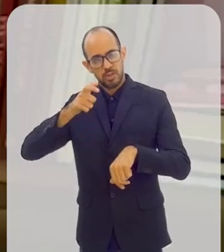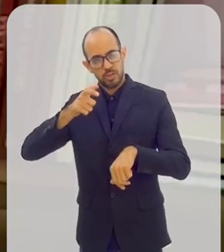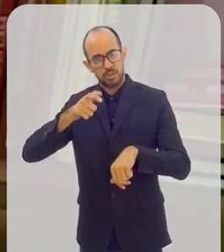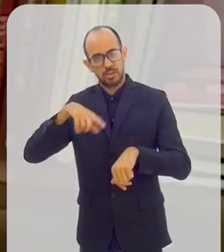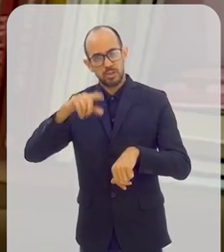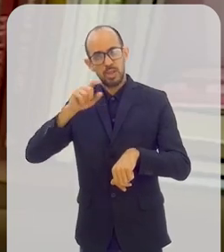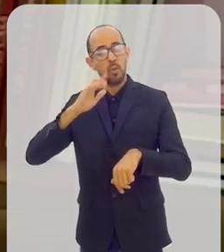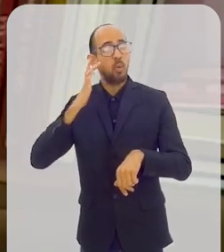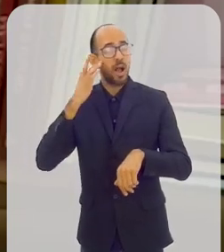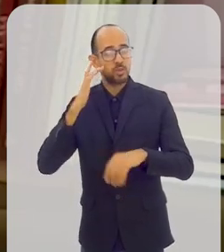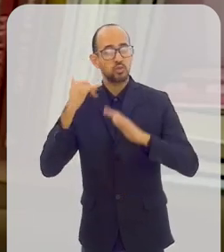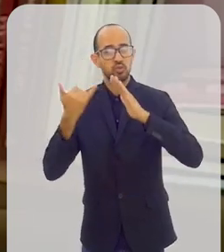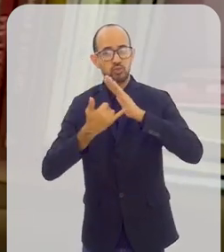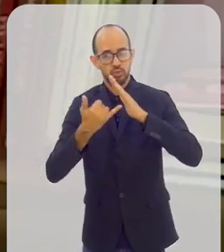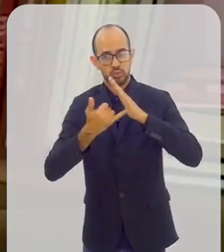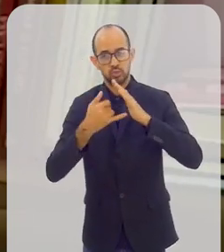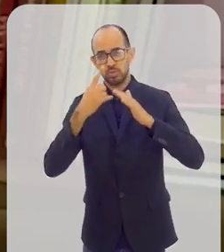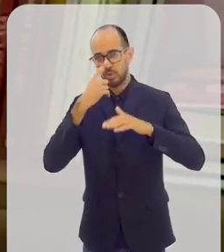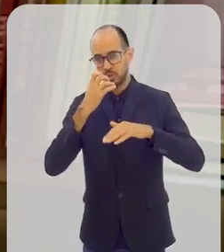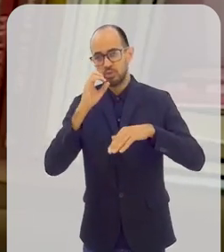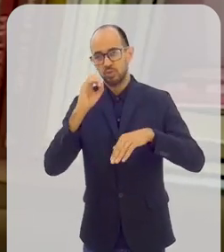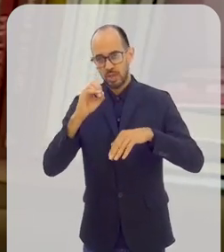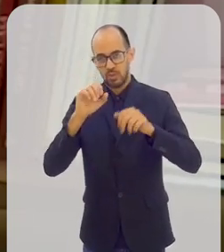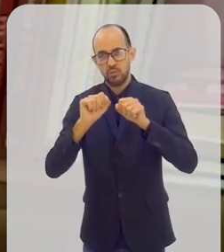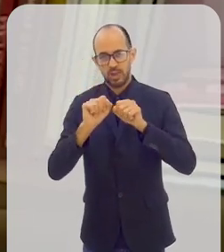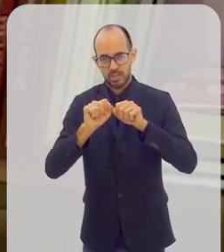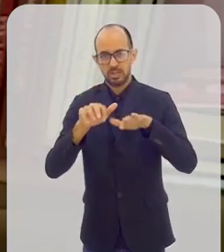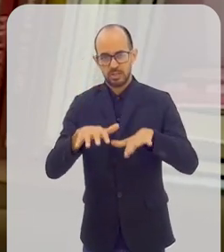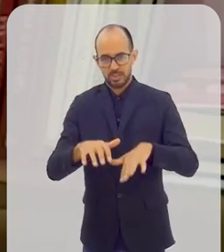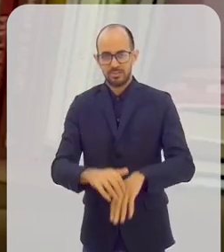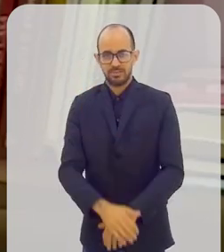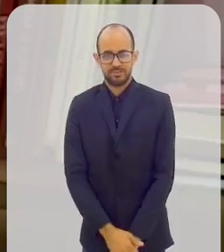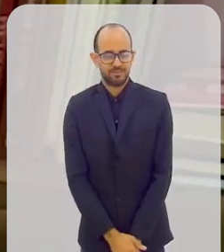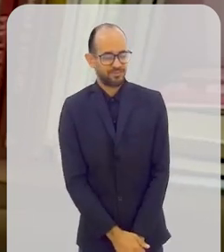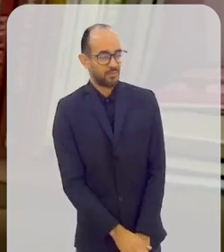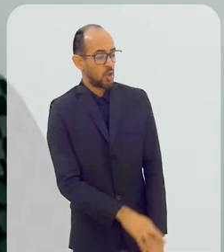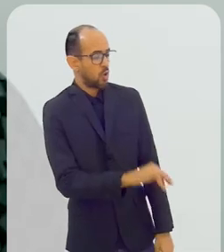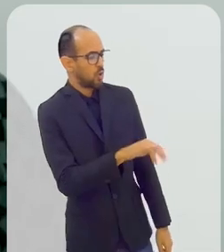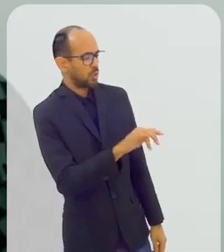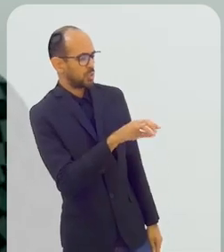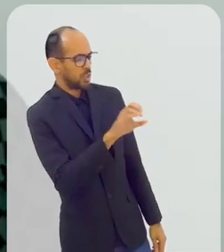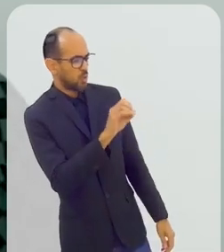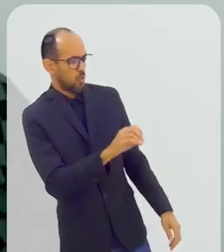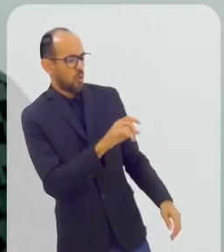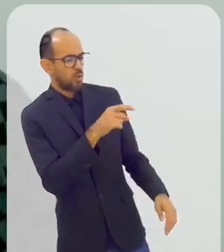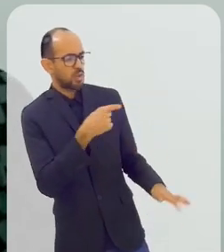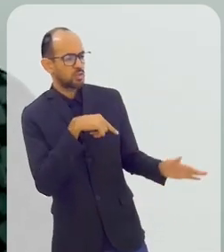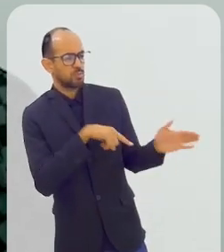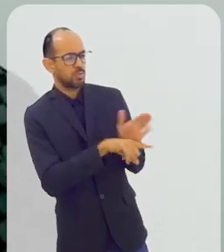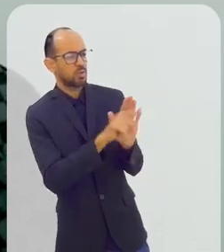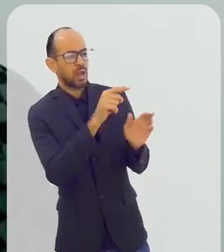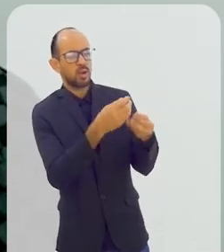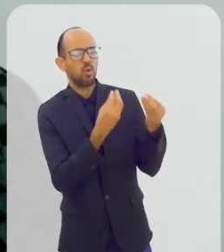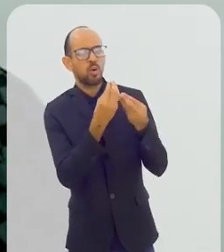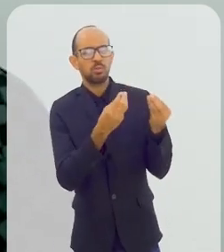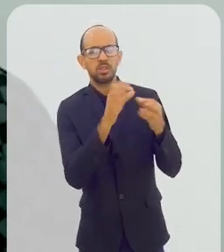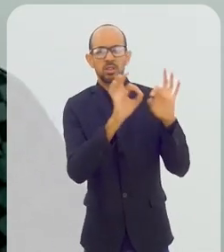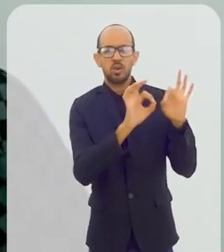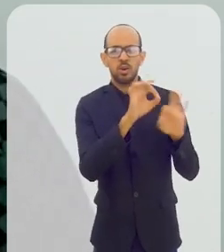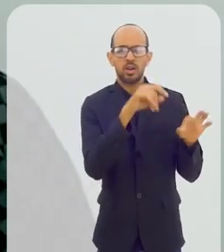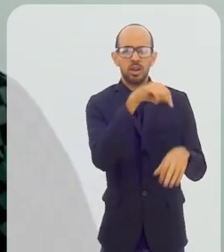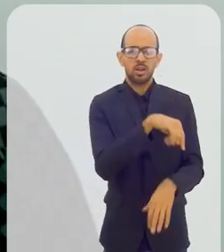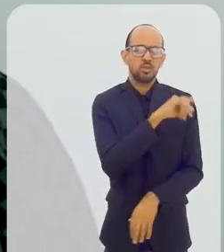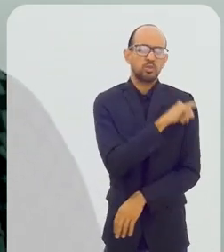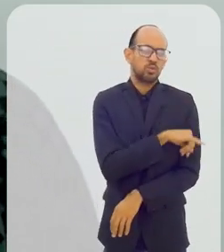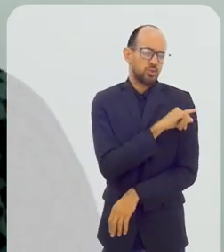o Instituto Lixo Zero faz isso hoje, de uma forma muito legal. E, Rodrigo, como é que está sendo a organização aqui no Rio de Janeiro? O que você